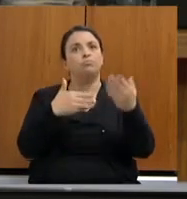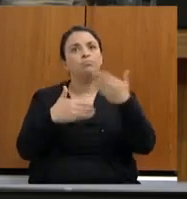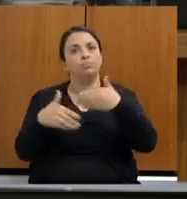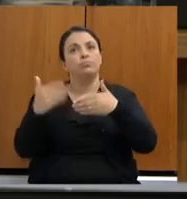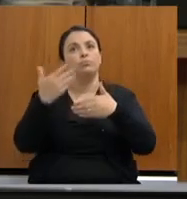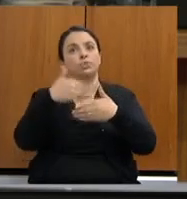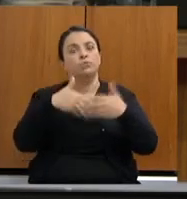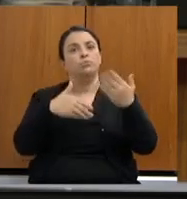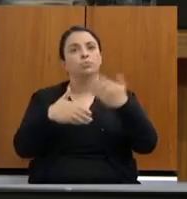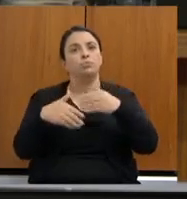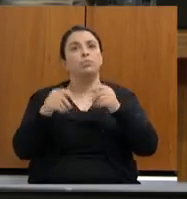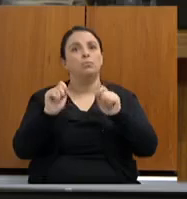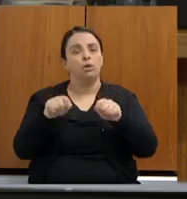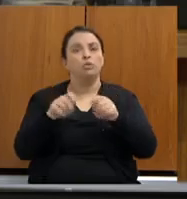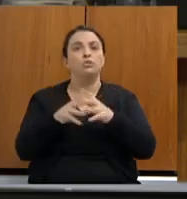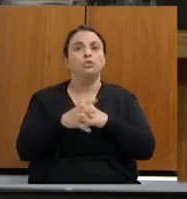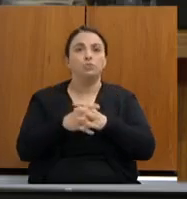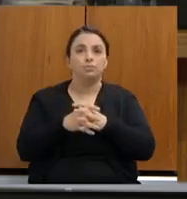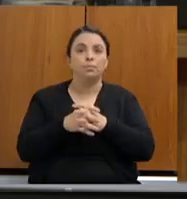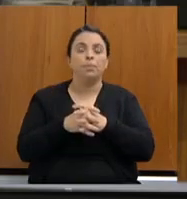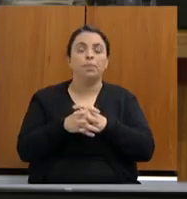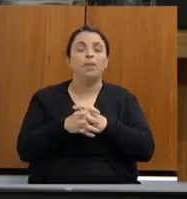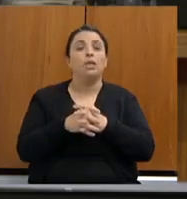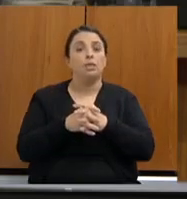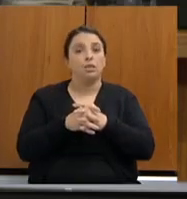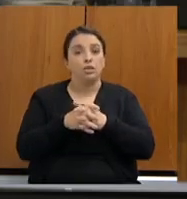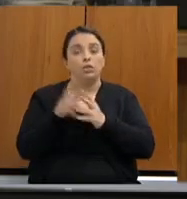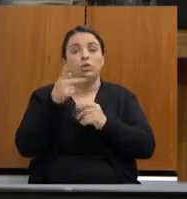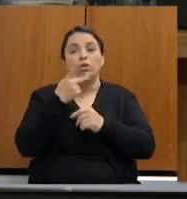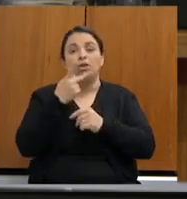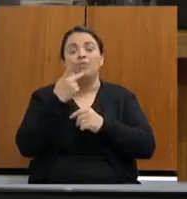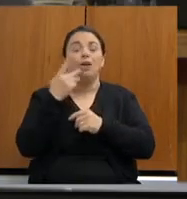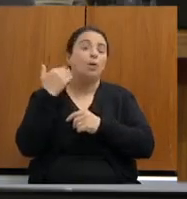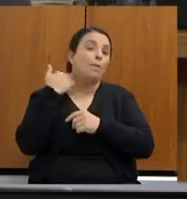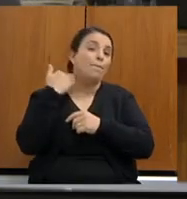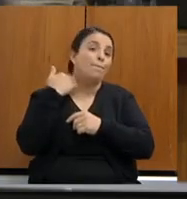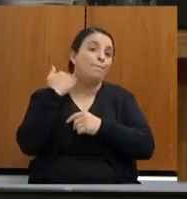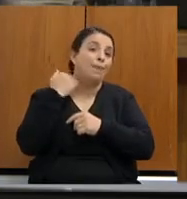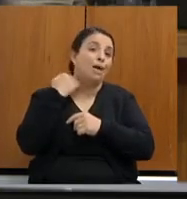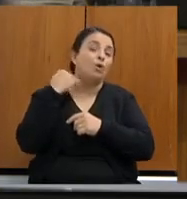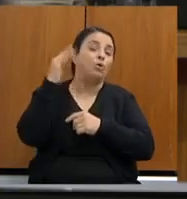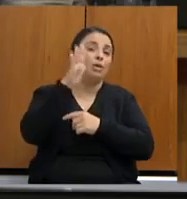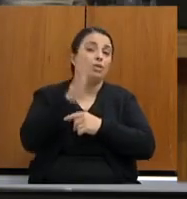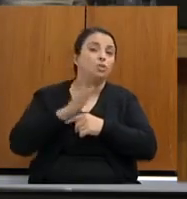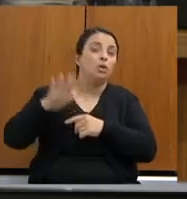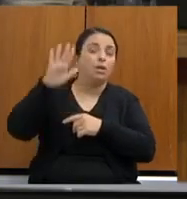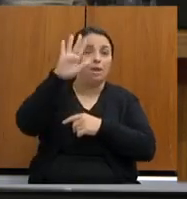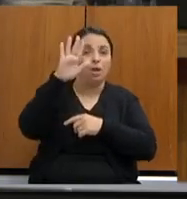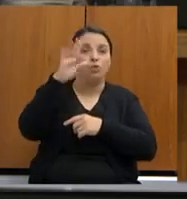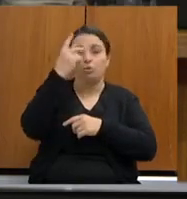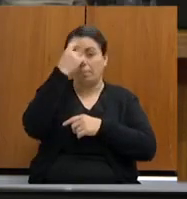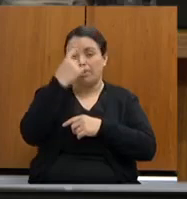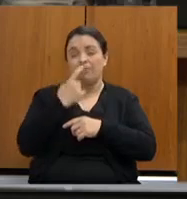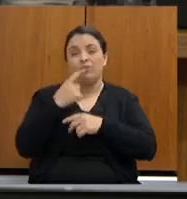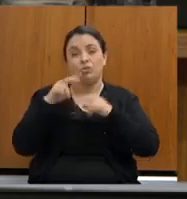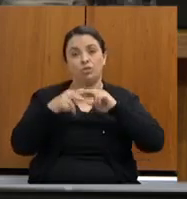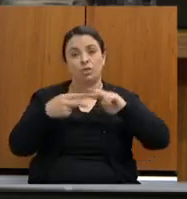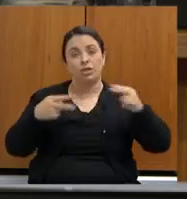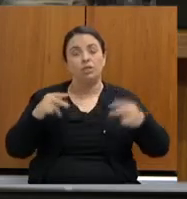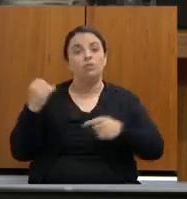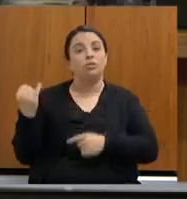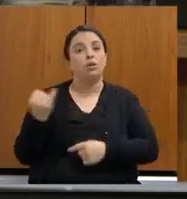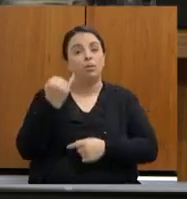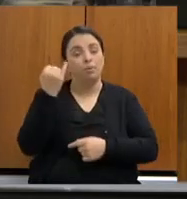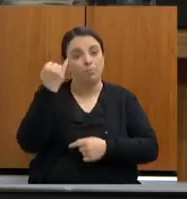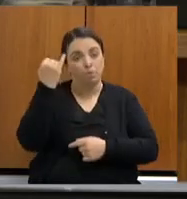passar no que diz respeito ao Banco Nacional de perfis genéticos é importante consignar